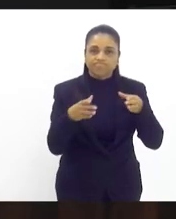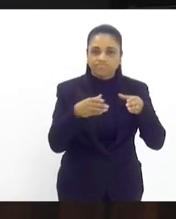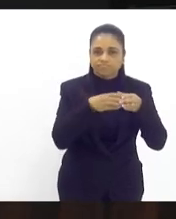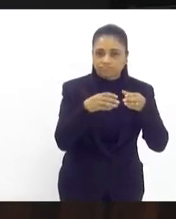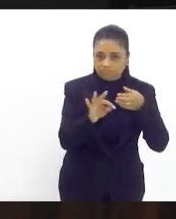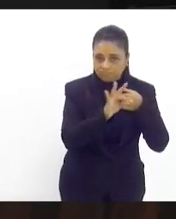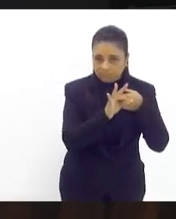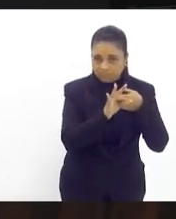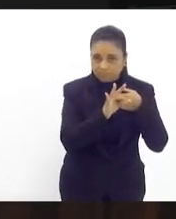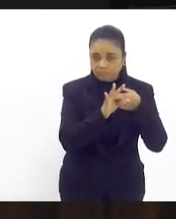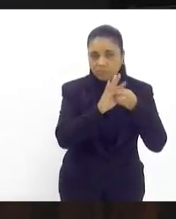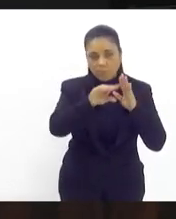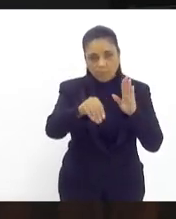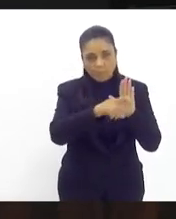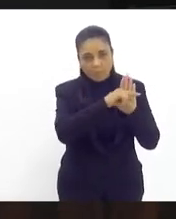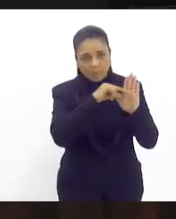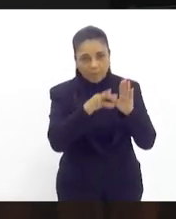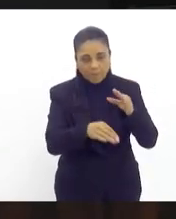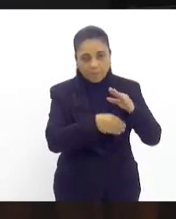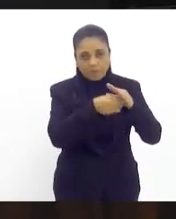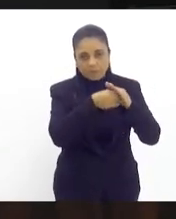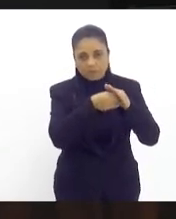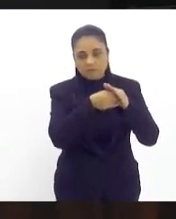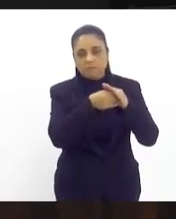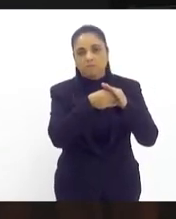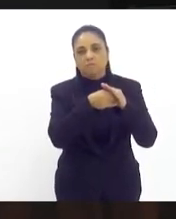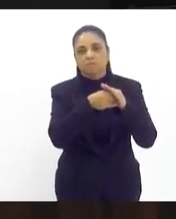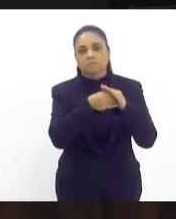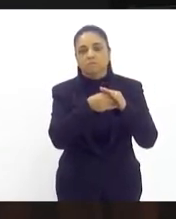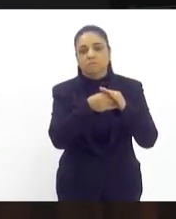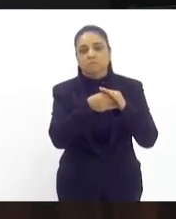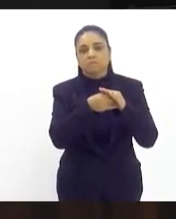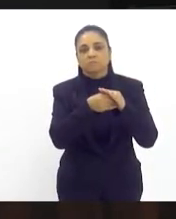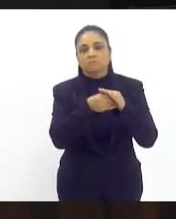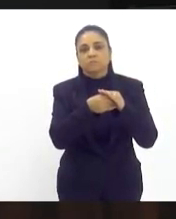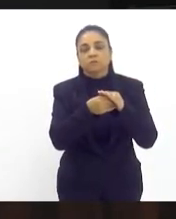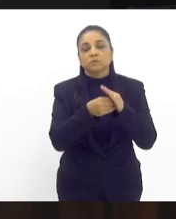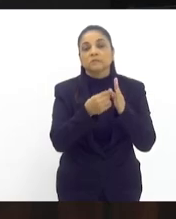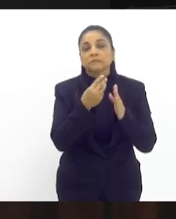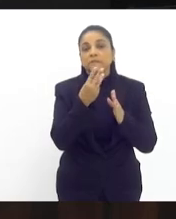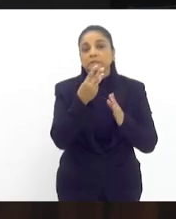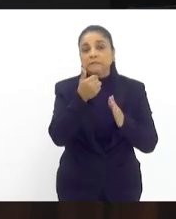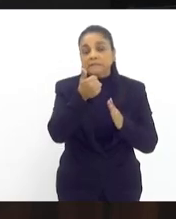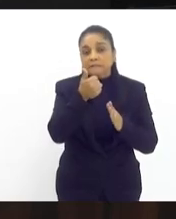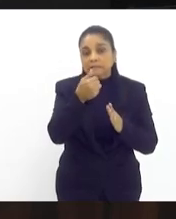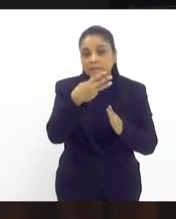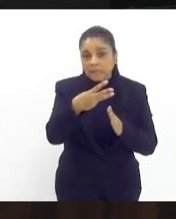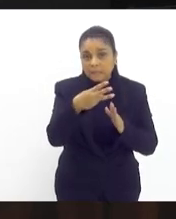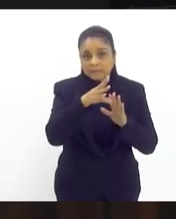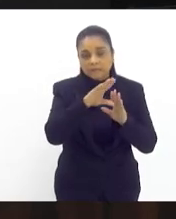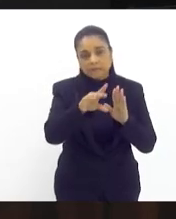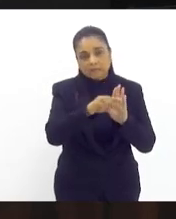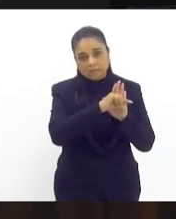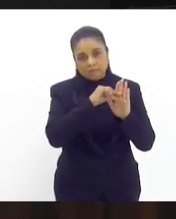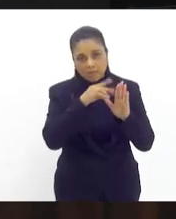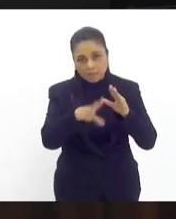técnicas para aparecer sobre o projeto sobre as emendas e o mesmo recebeu 13 emendas